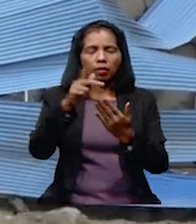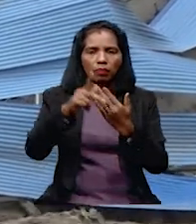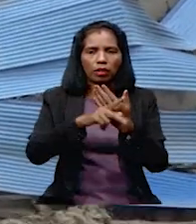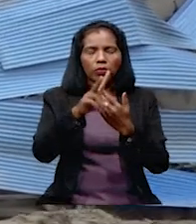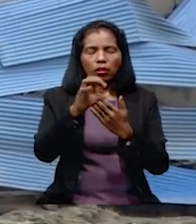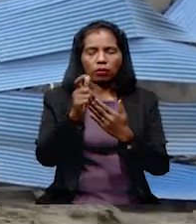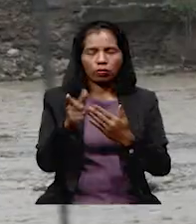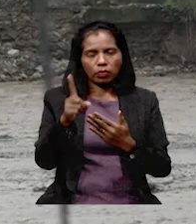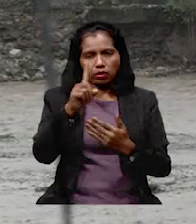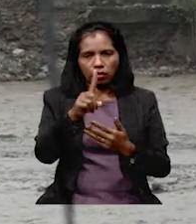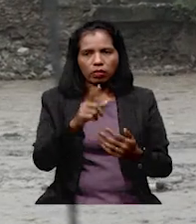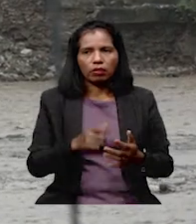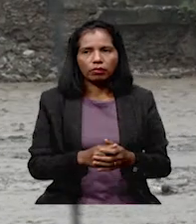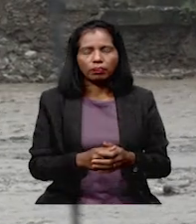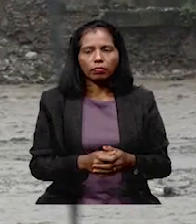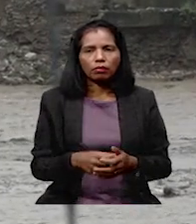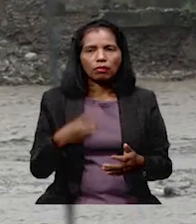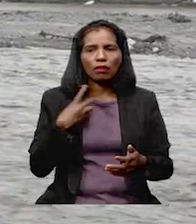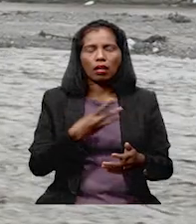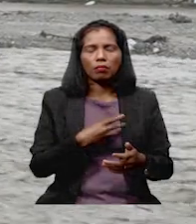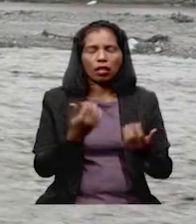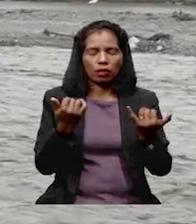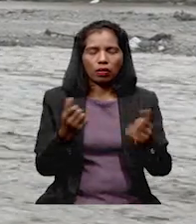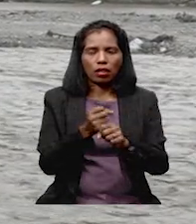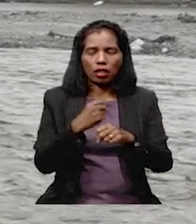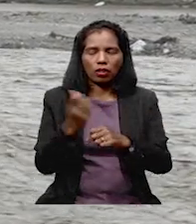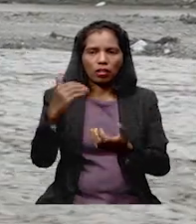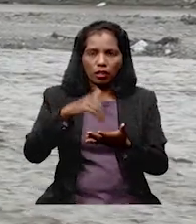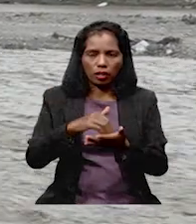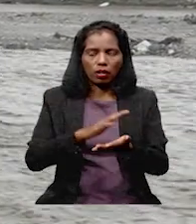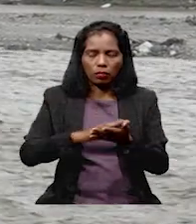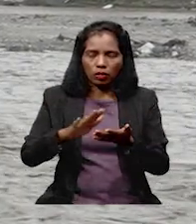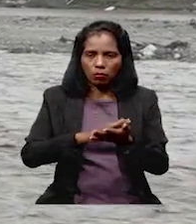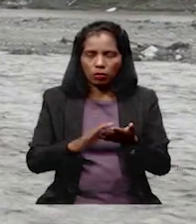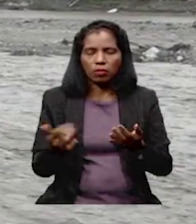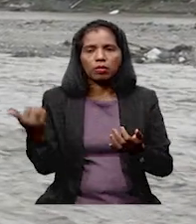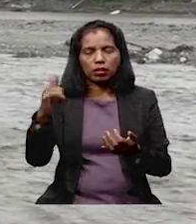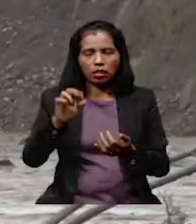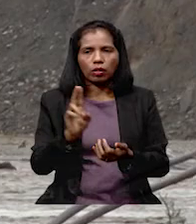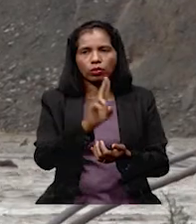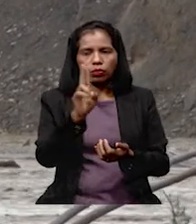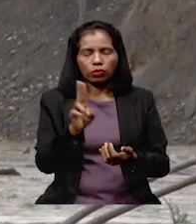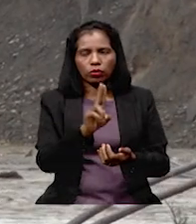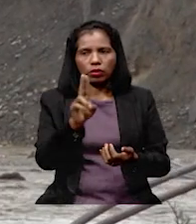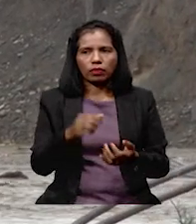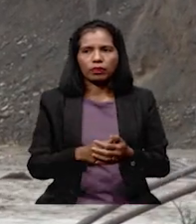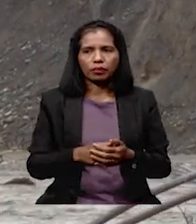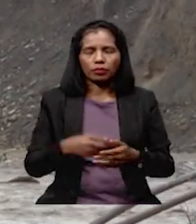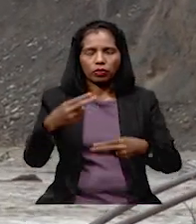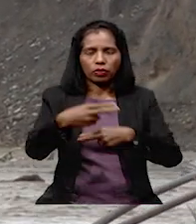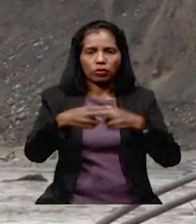2021 ninia. Ne mak ami agora hamosi le fali sira uza. Ini dunia ya ne kuartu fatin